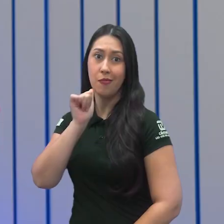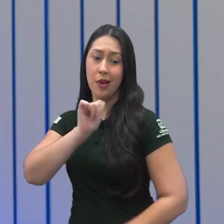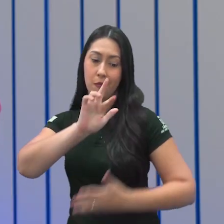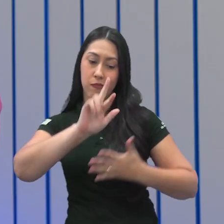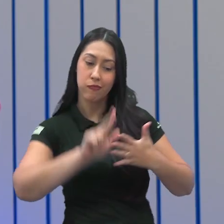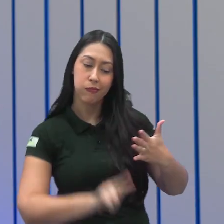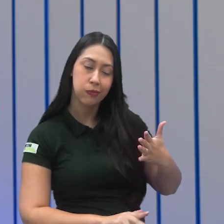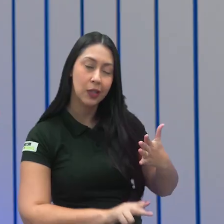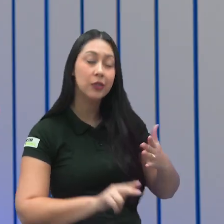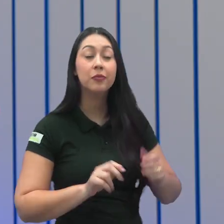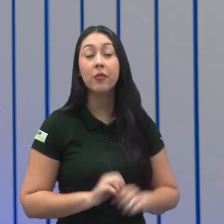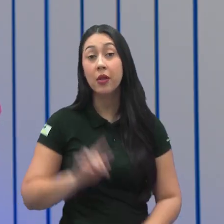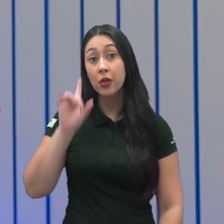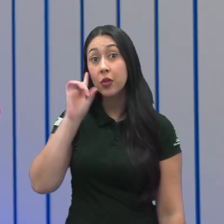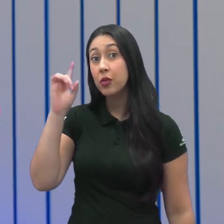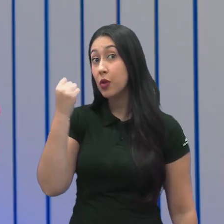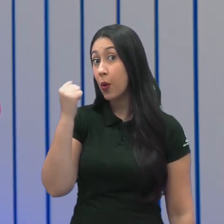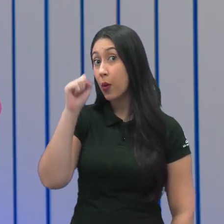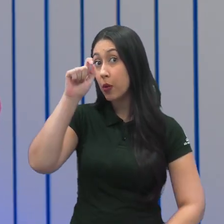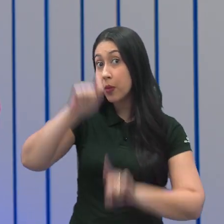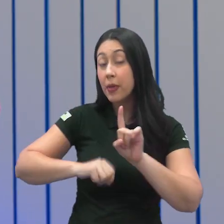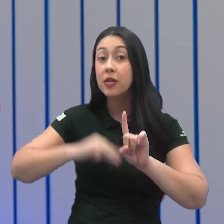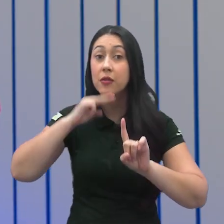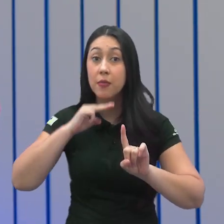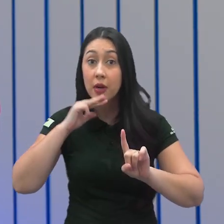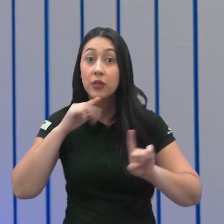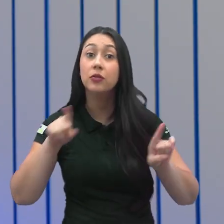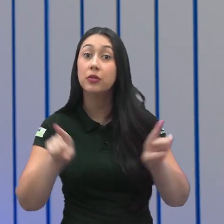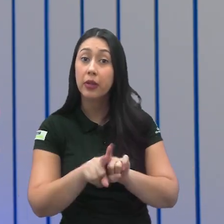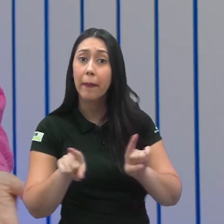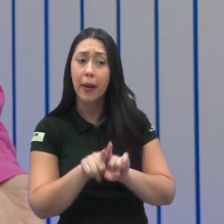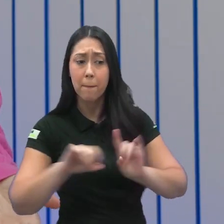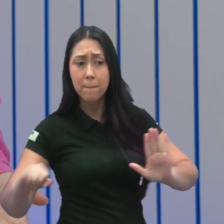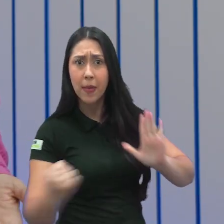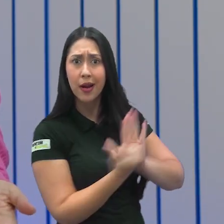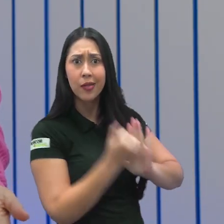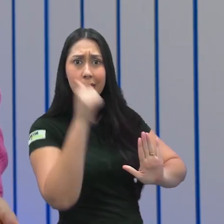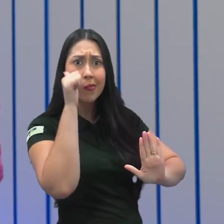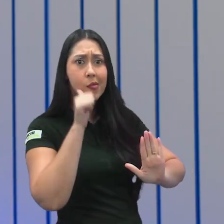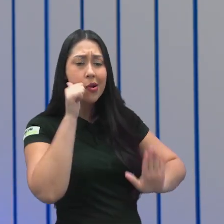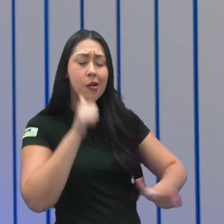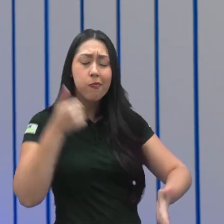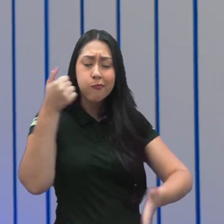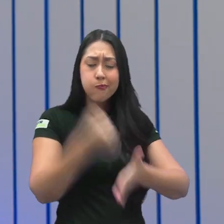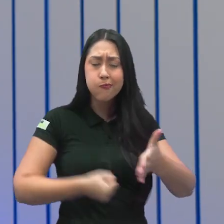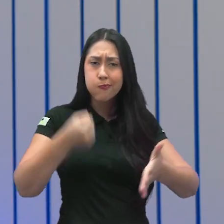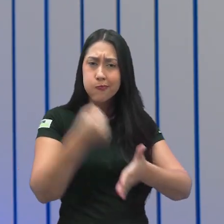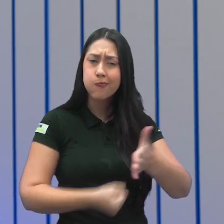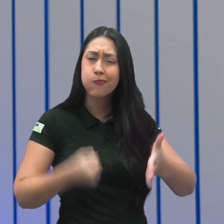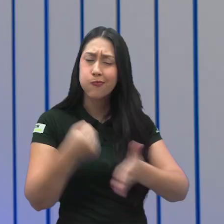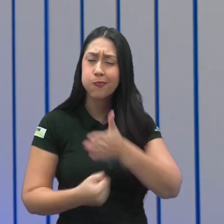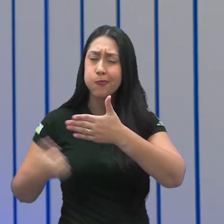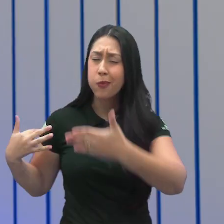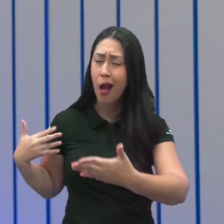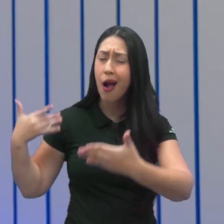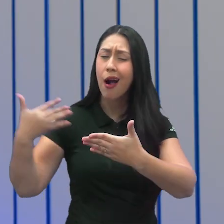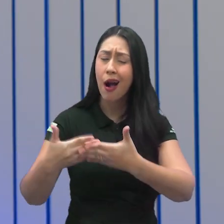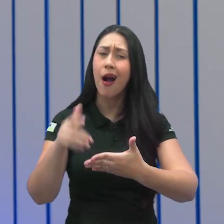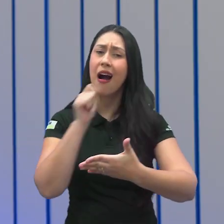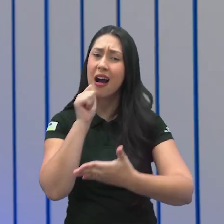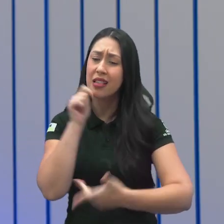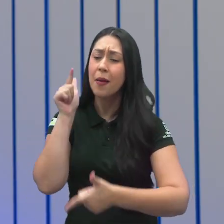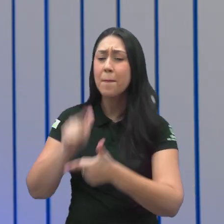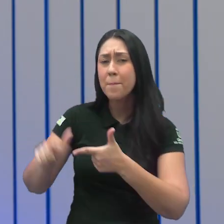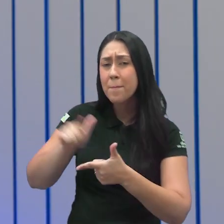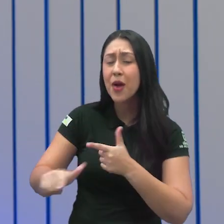outras. O 8 de março também é marcado pelas lutas femininas. Ainda há sérios problemas que devem ser